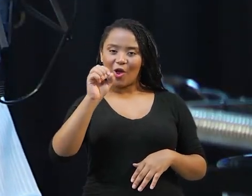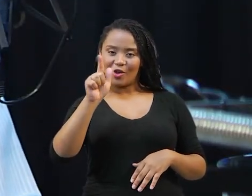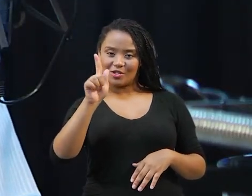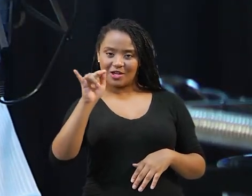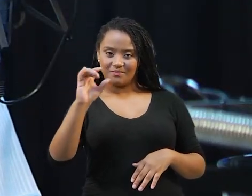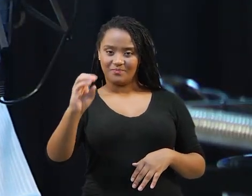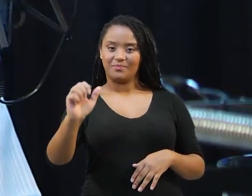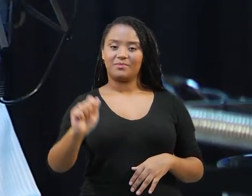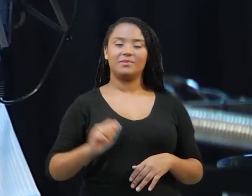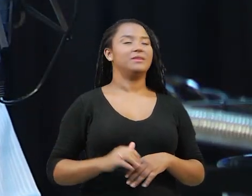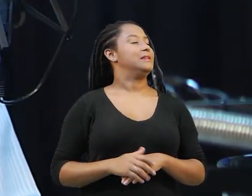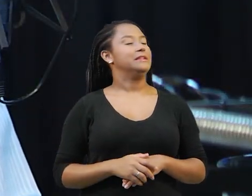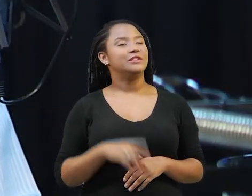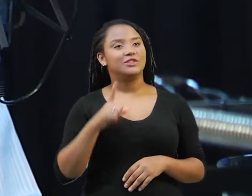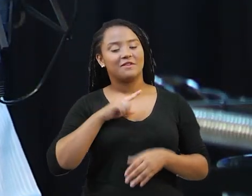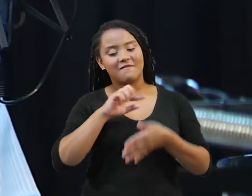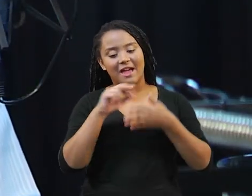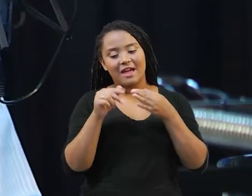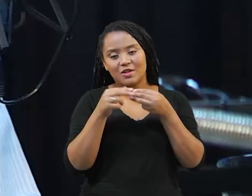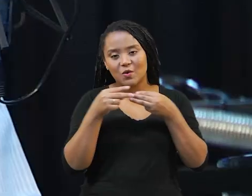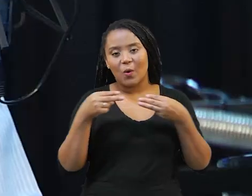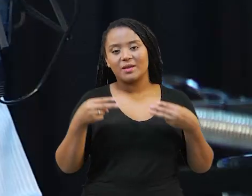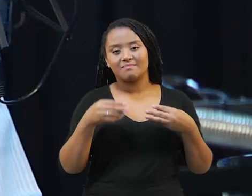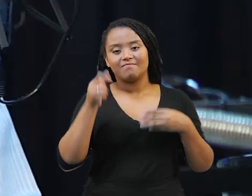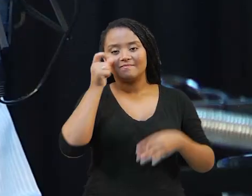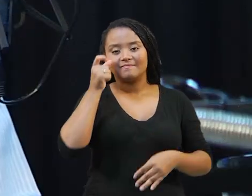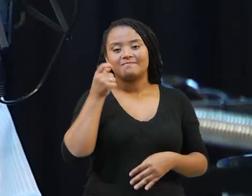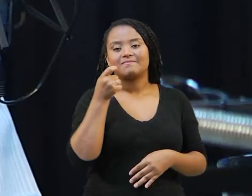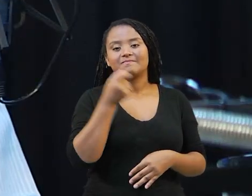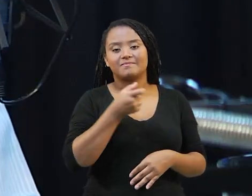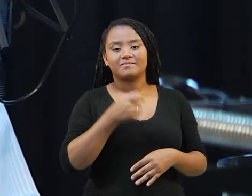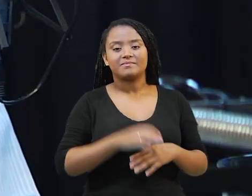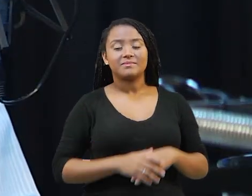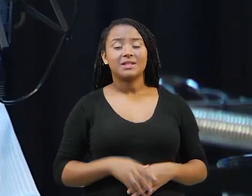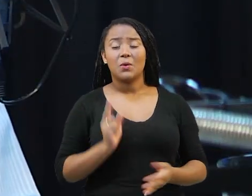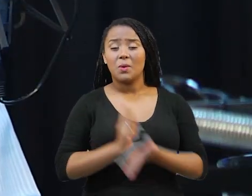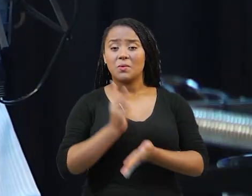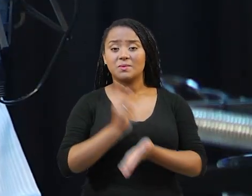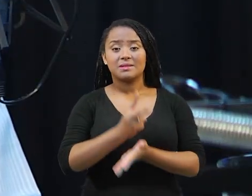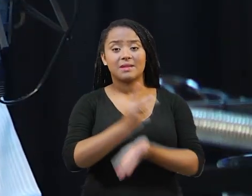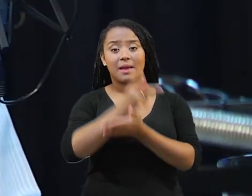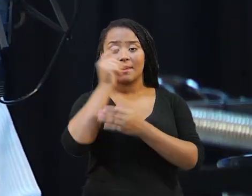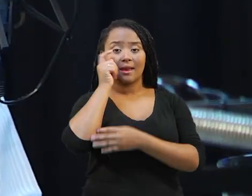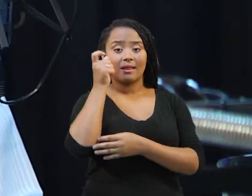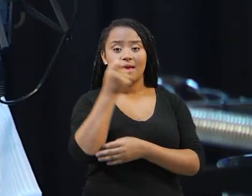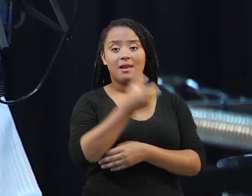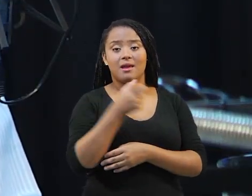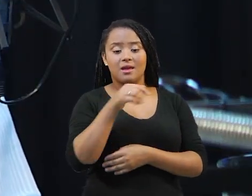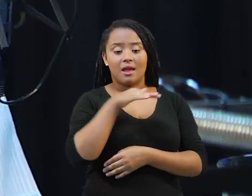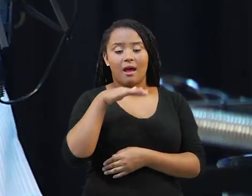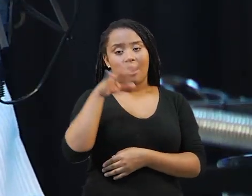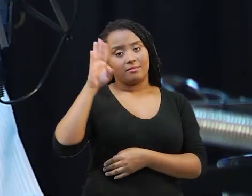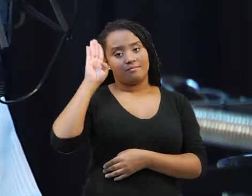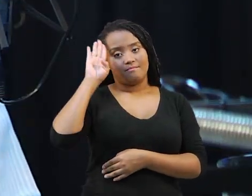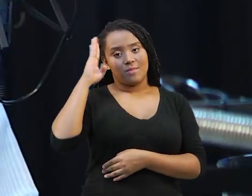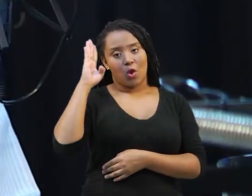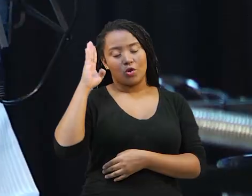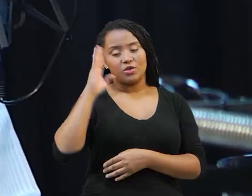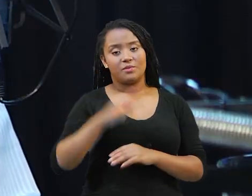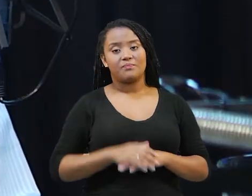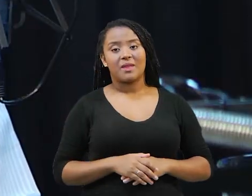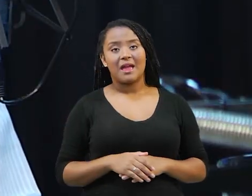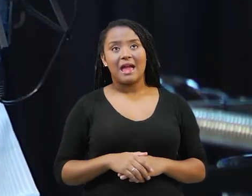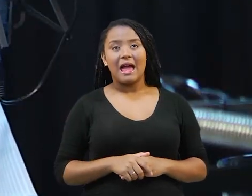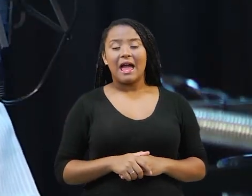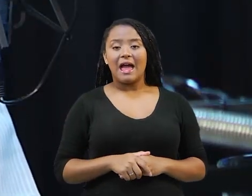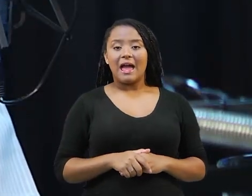bem interessantes na época. Então, desde cedo também eu gostava muito da parte biológica. Então, até 6 meses eu estava muito na dúvida,